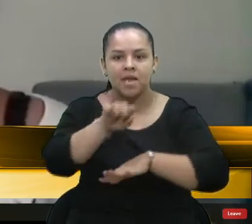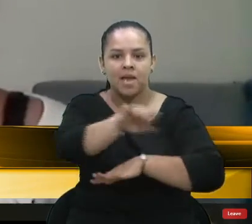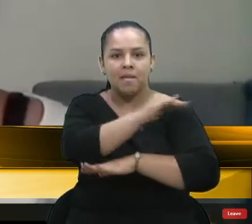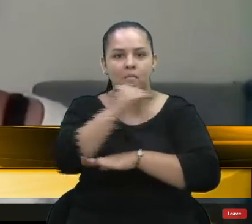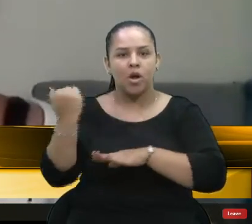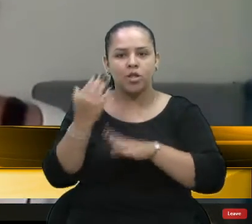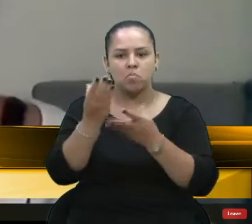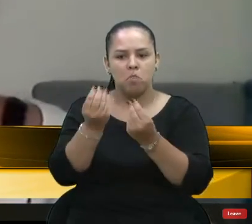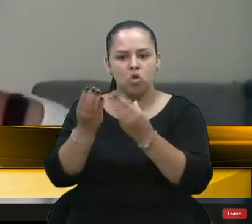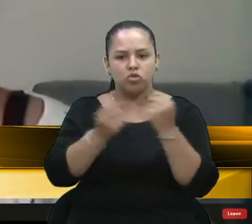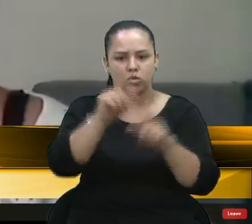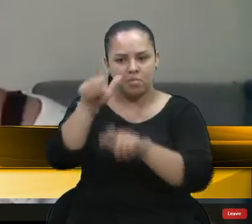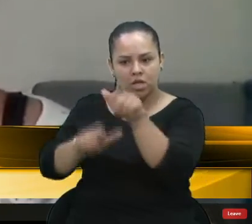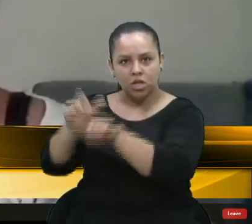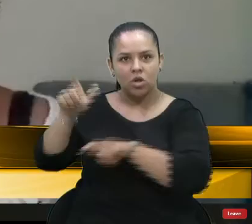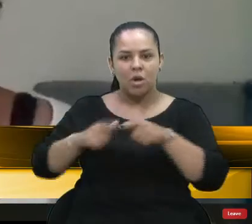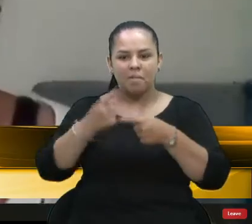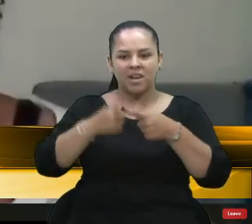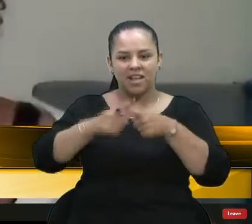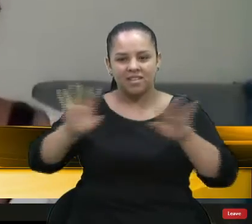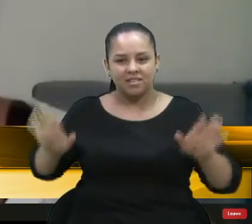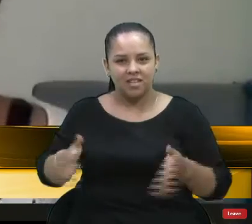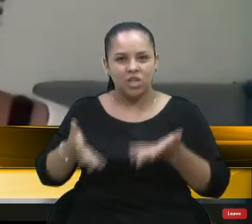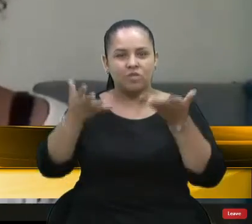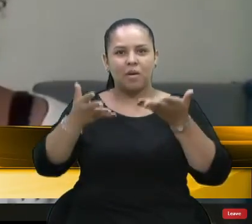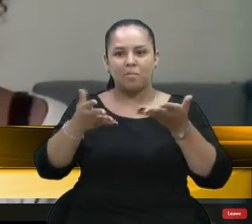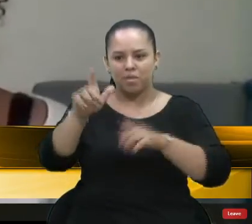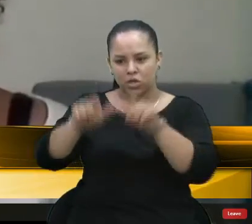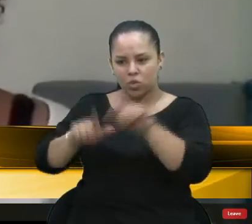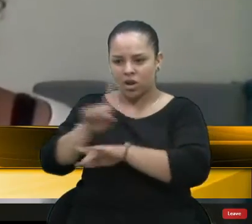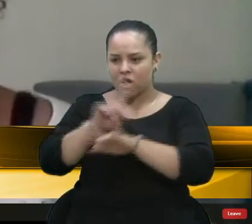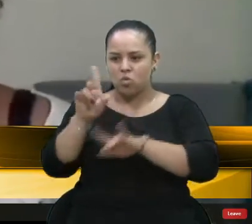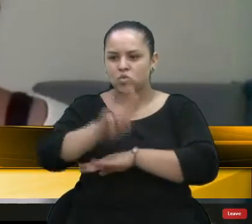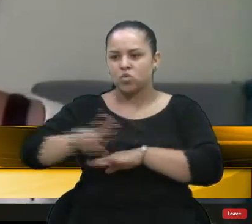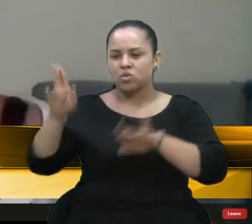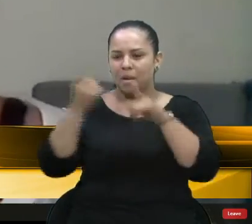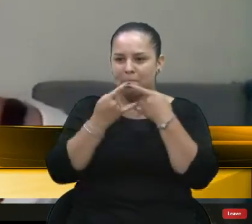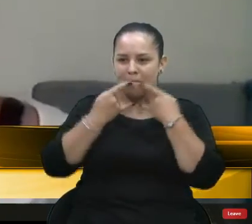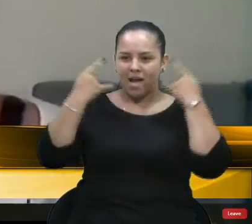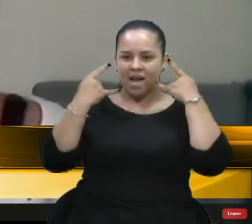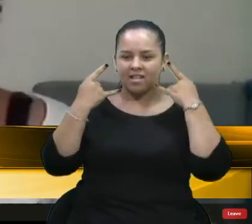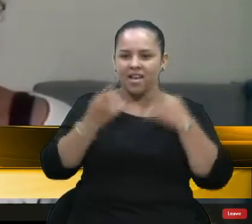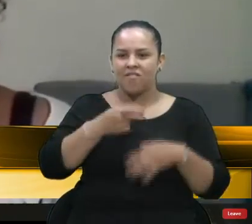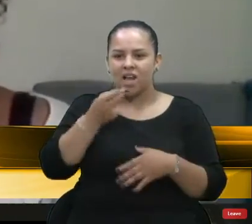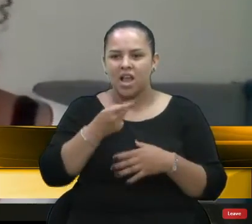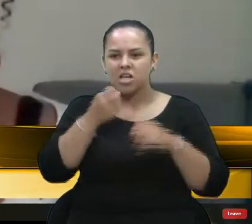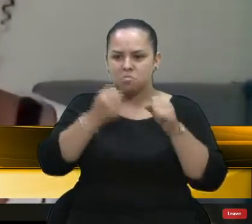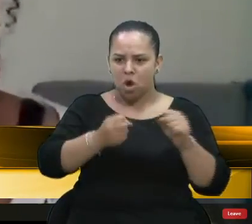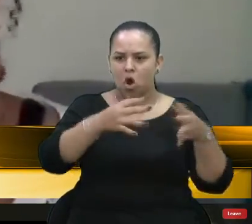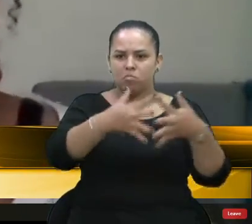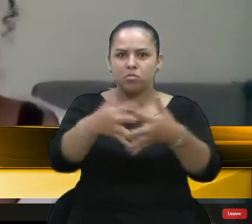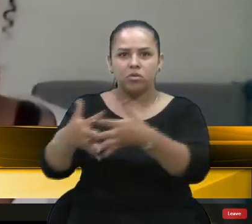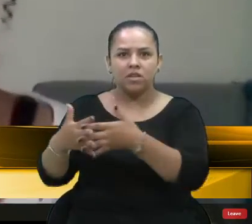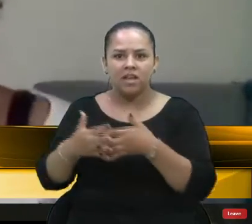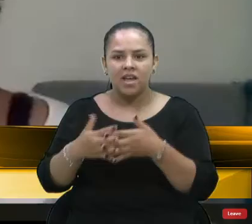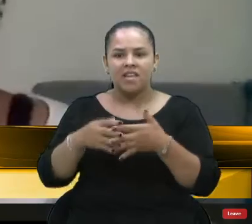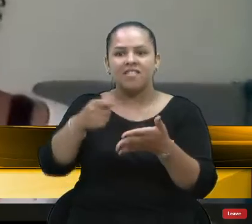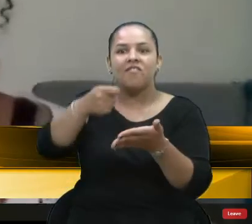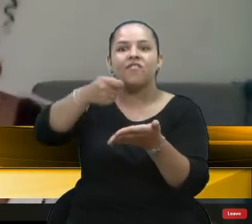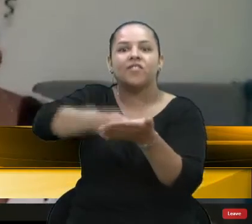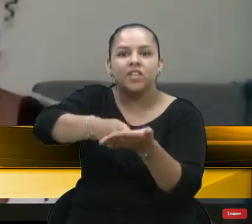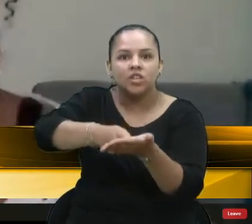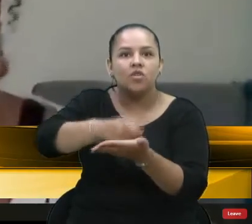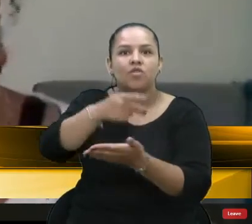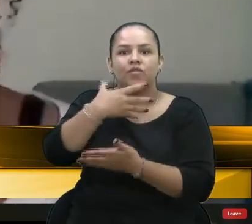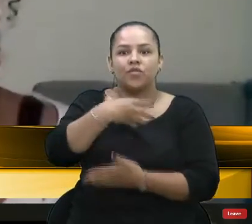ele incentiva que as pessoas não usem máscara, ele incentiva aglomerações, ele defende o filho dele que